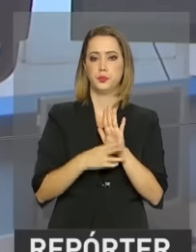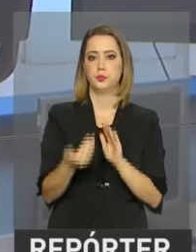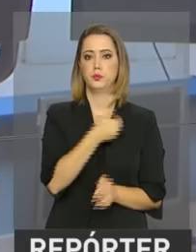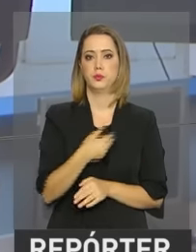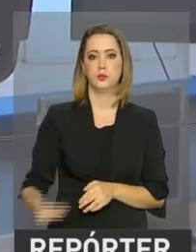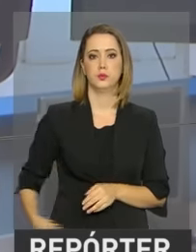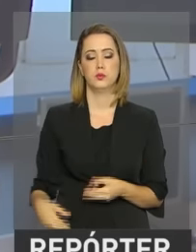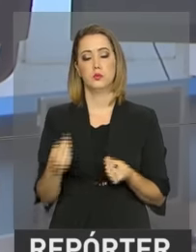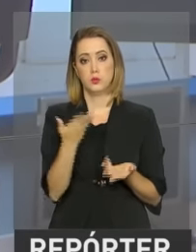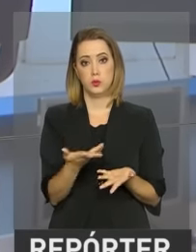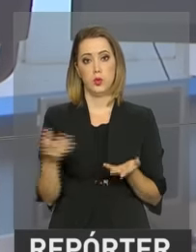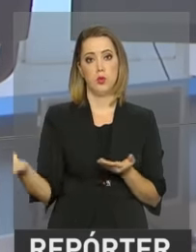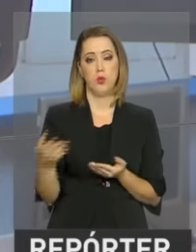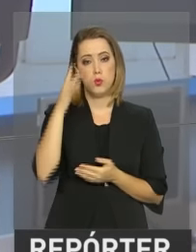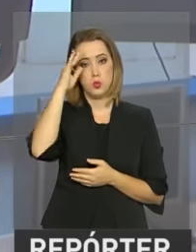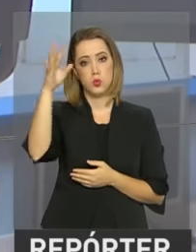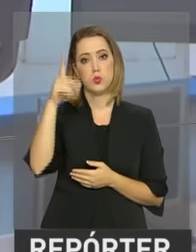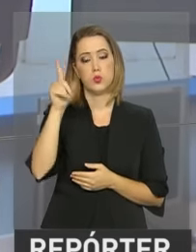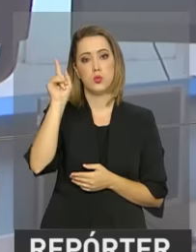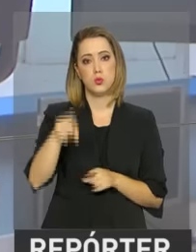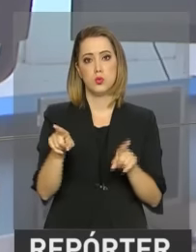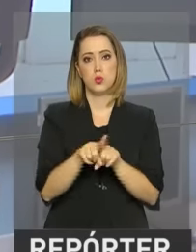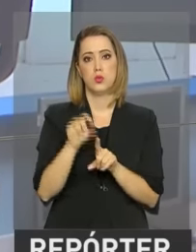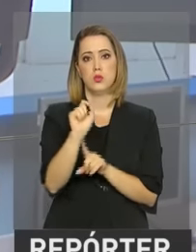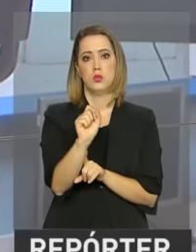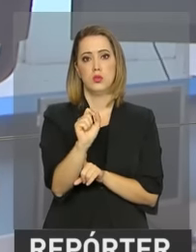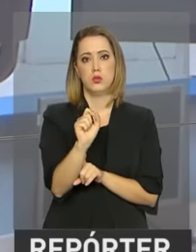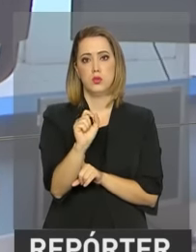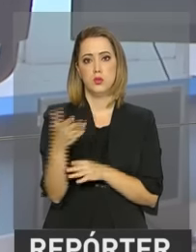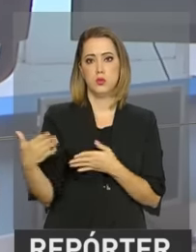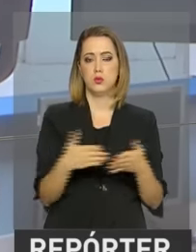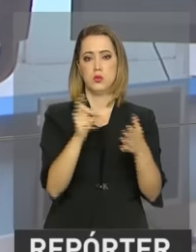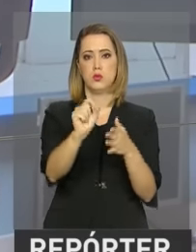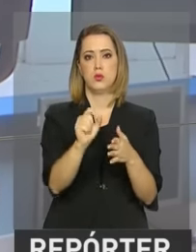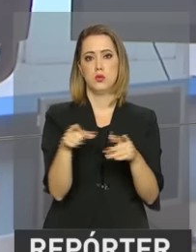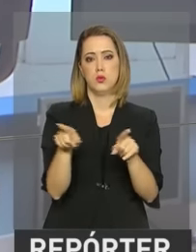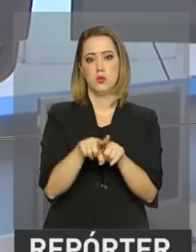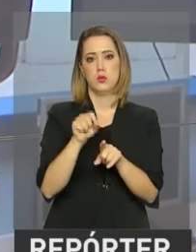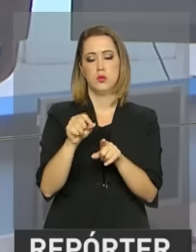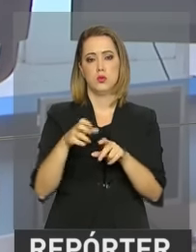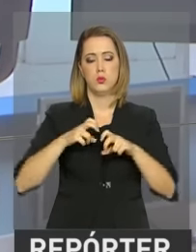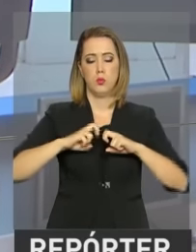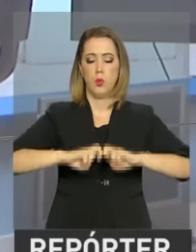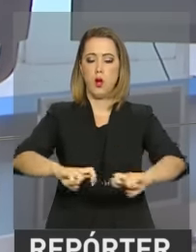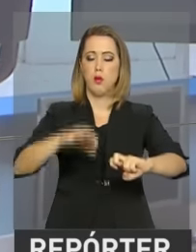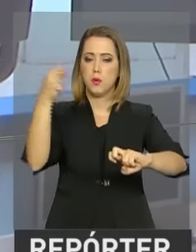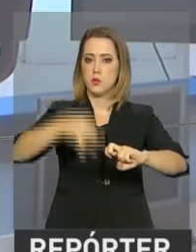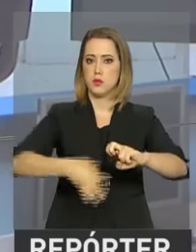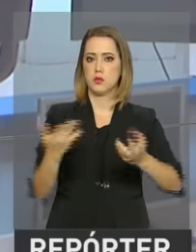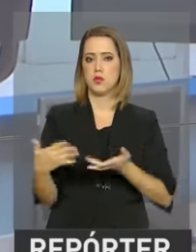governo para segundo ele realizar um sonho que ele tem que é o de pôr o país novamente nos trilhos até o fim de